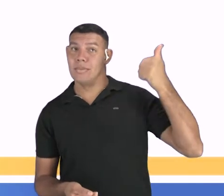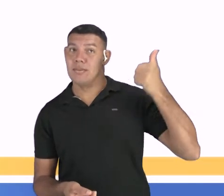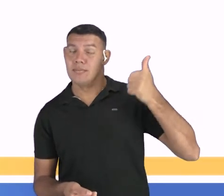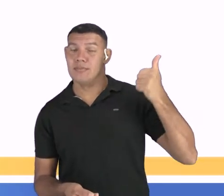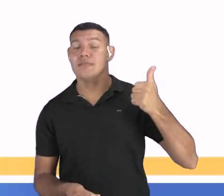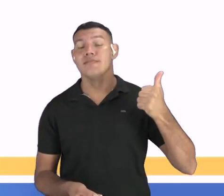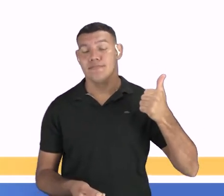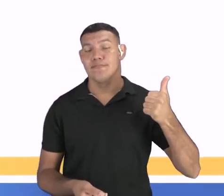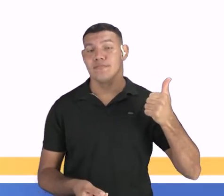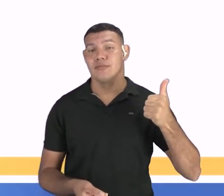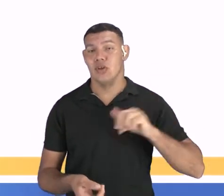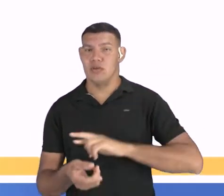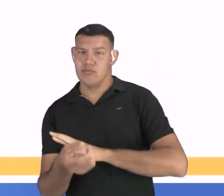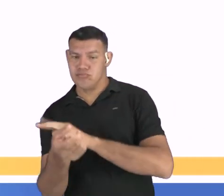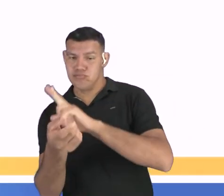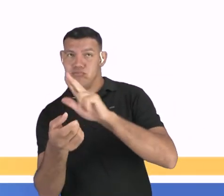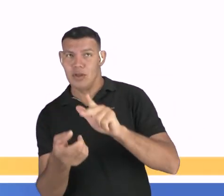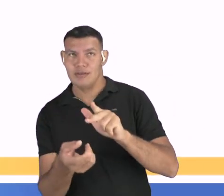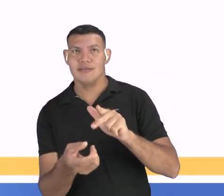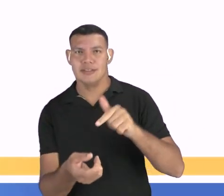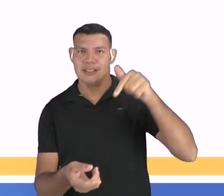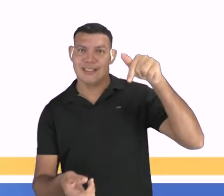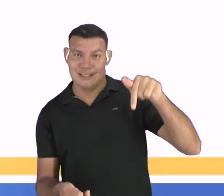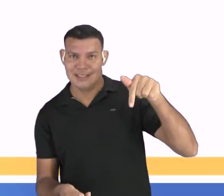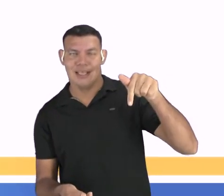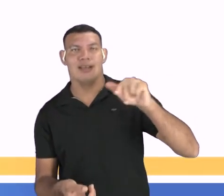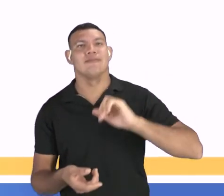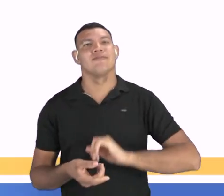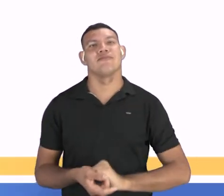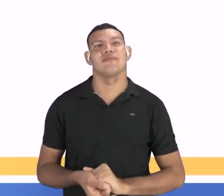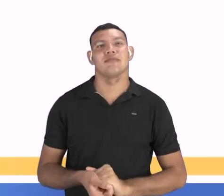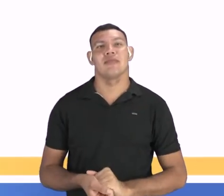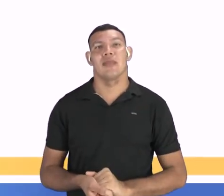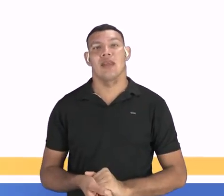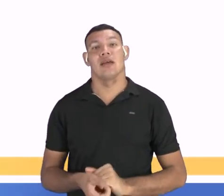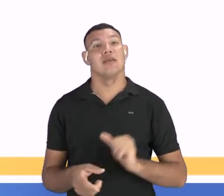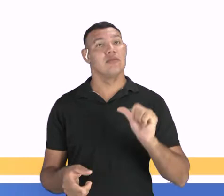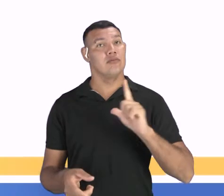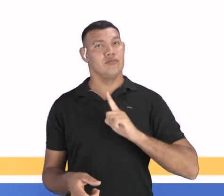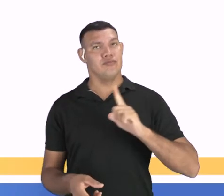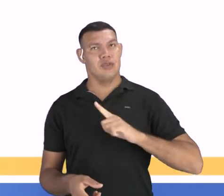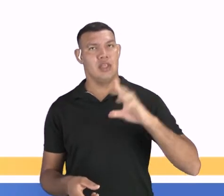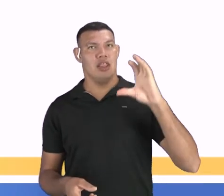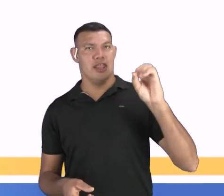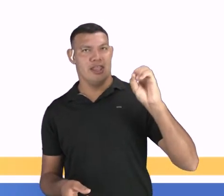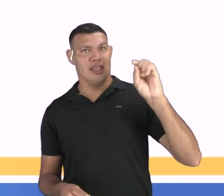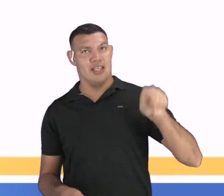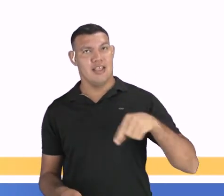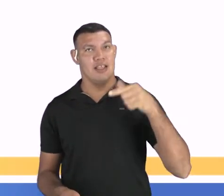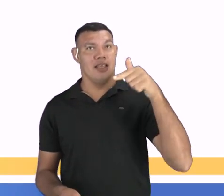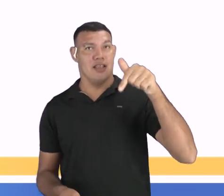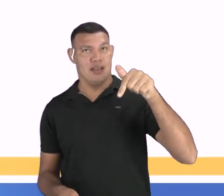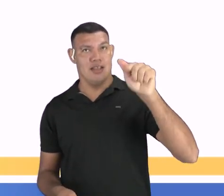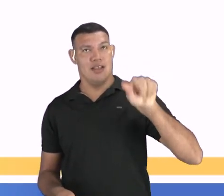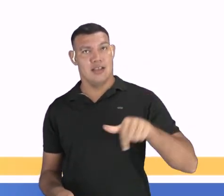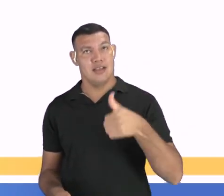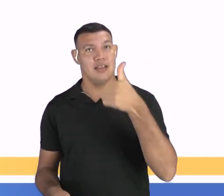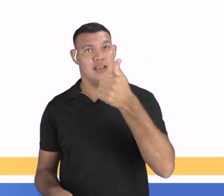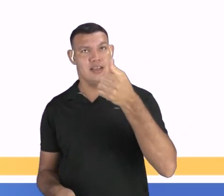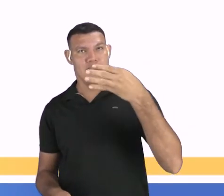7, temos o seguinte: 0, 7, 14, 21, 28,